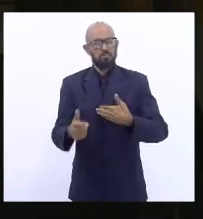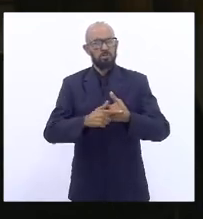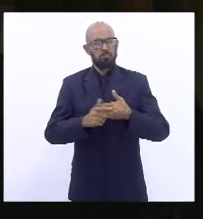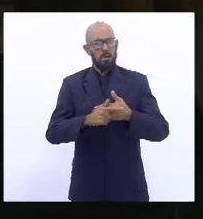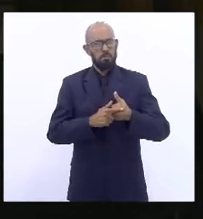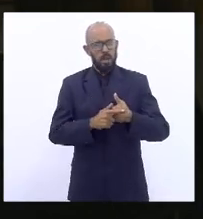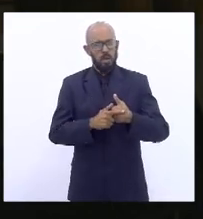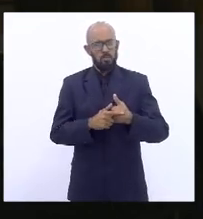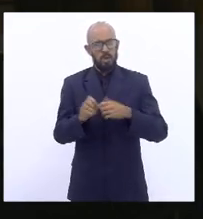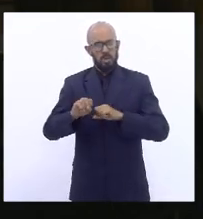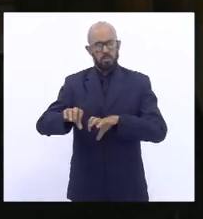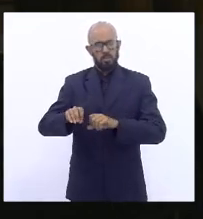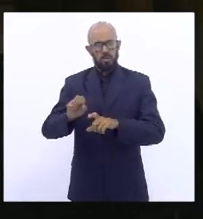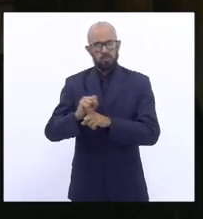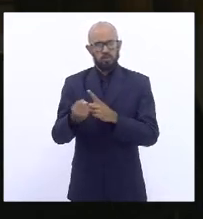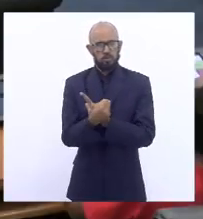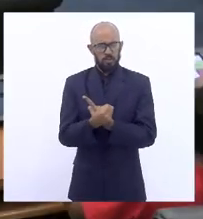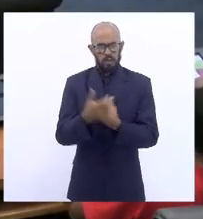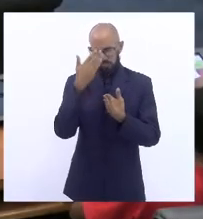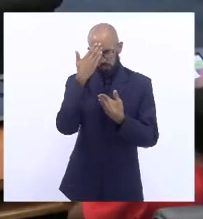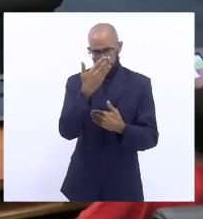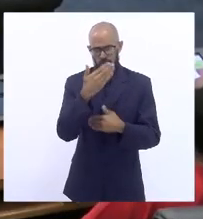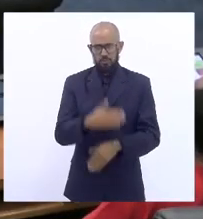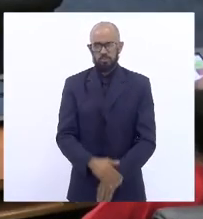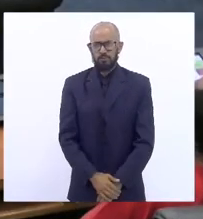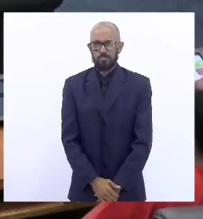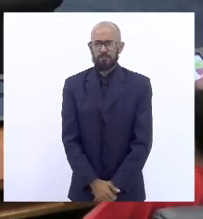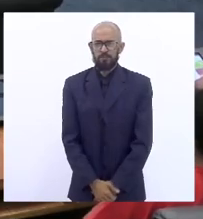a sociedade. Muito obrigado.